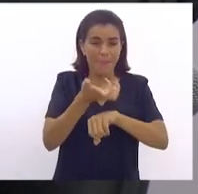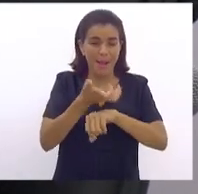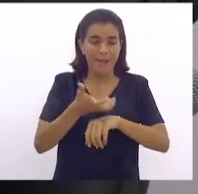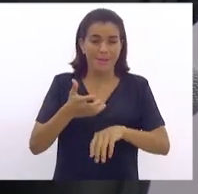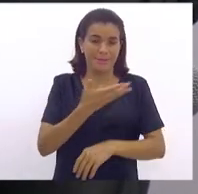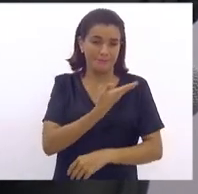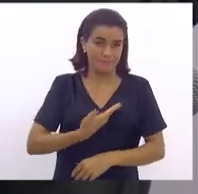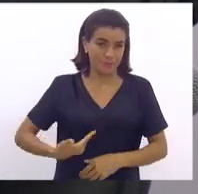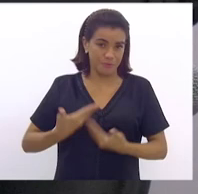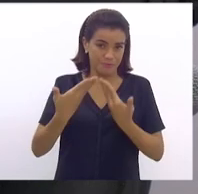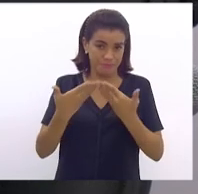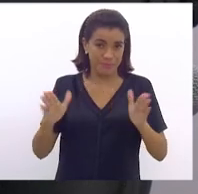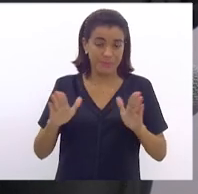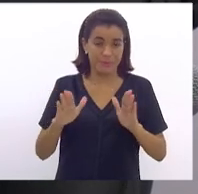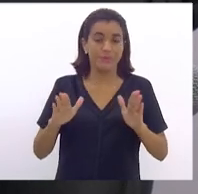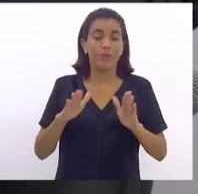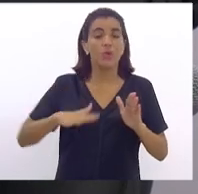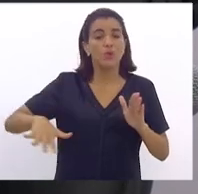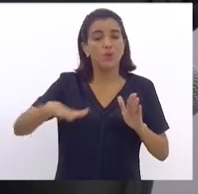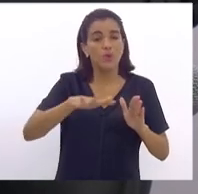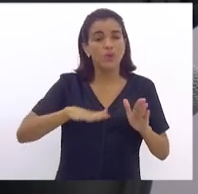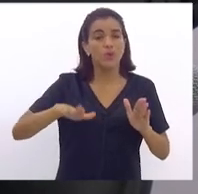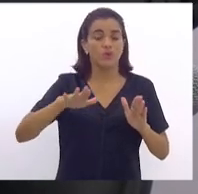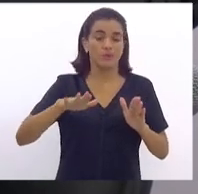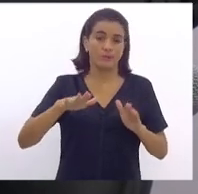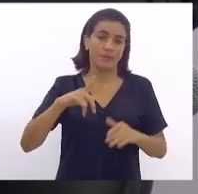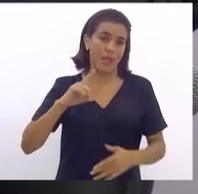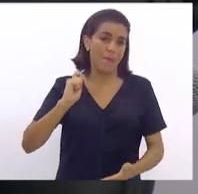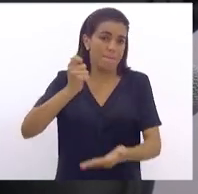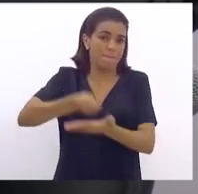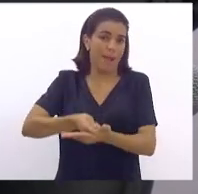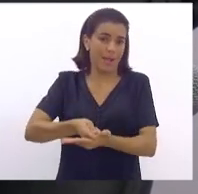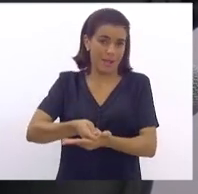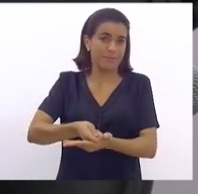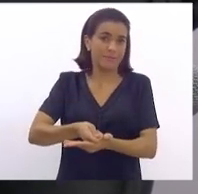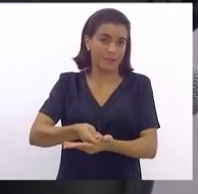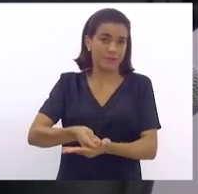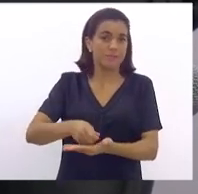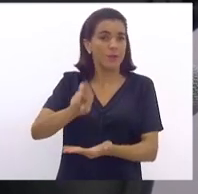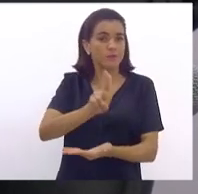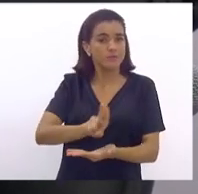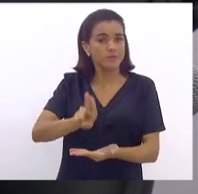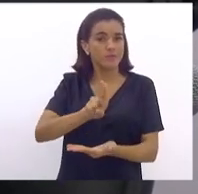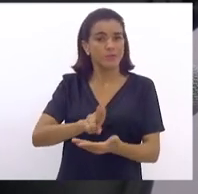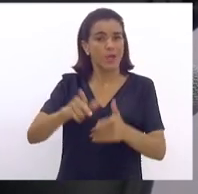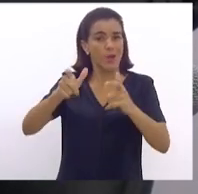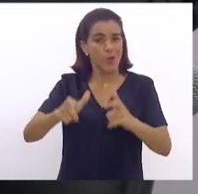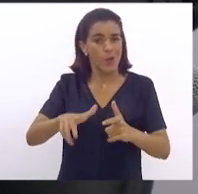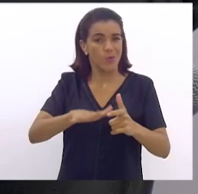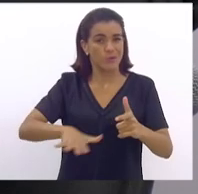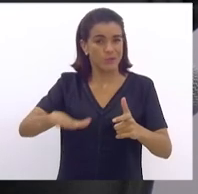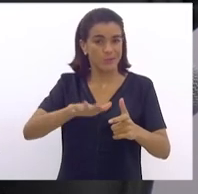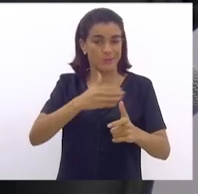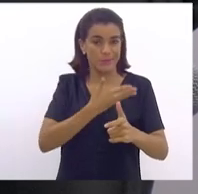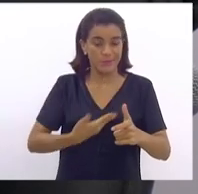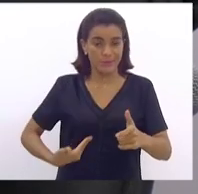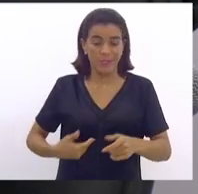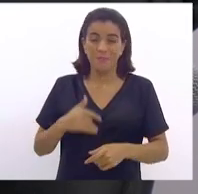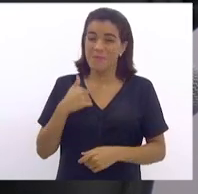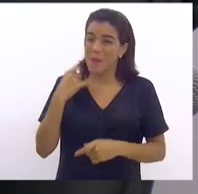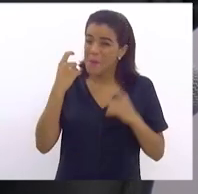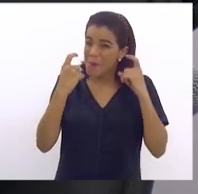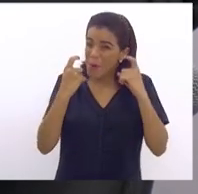pagamento pela utilização do espaço público. Então, já há um pagamento em utilização do espaço público. O meu receio aqui é que a